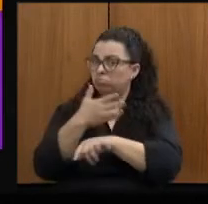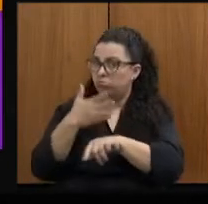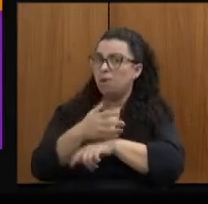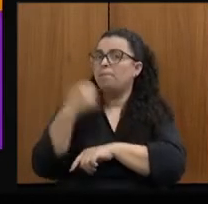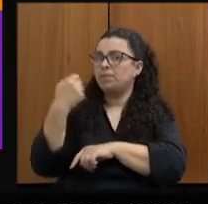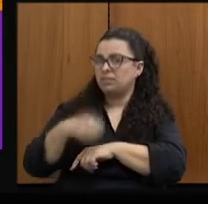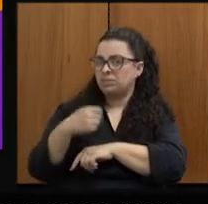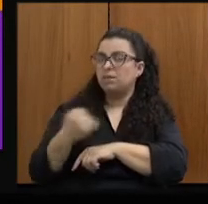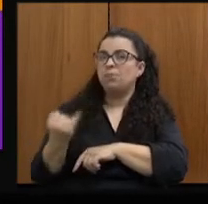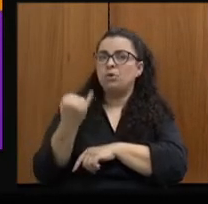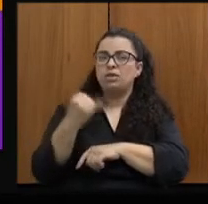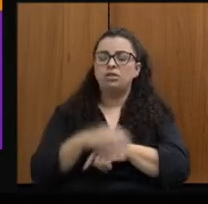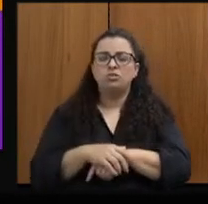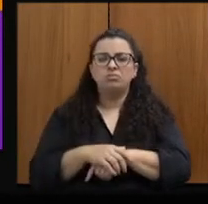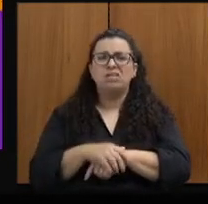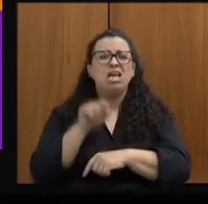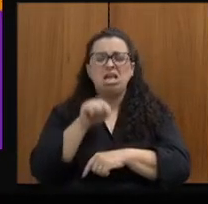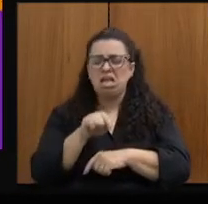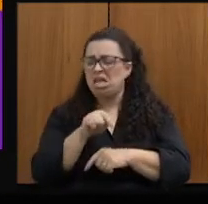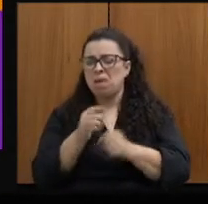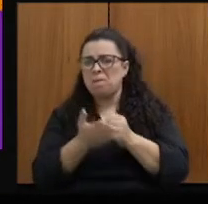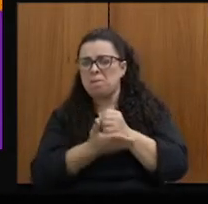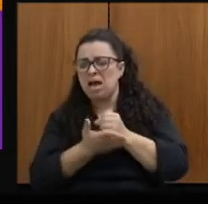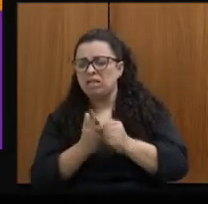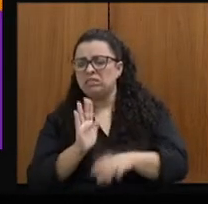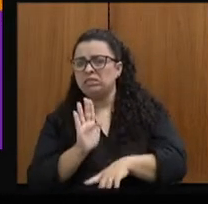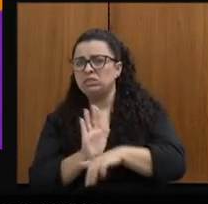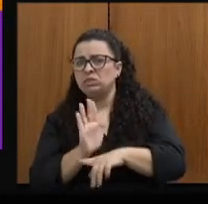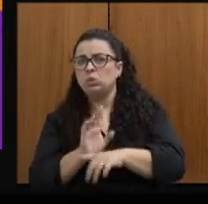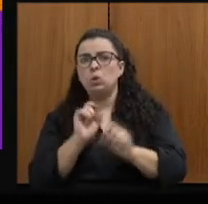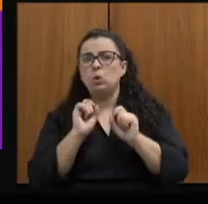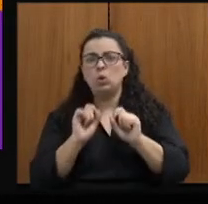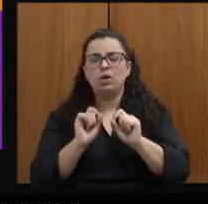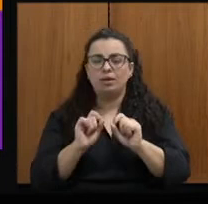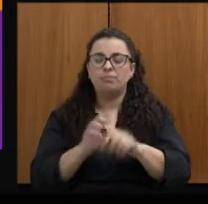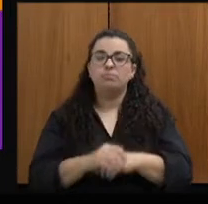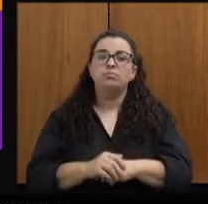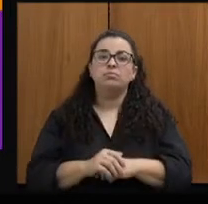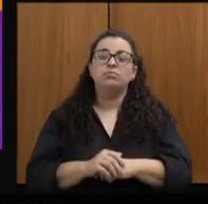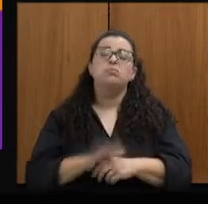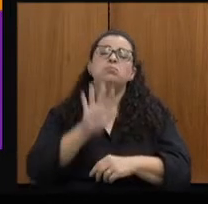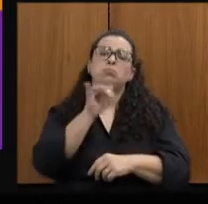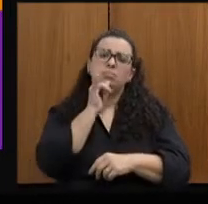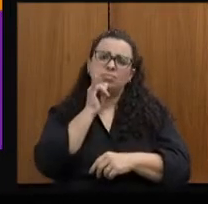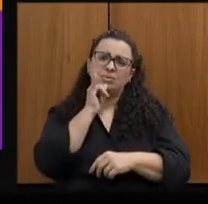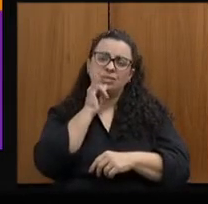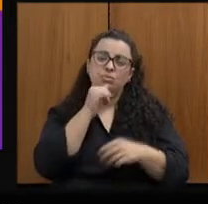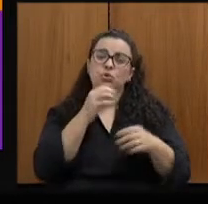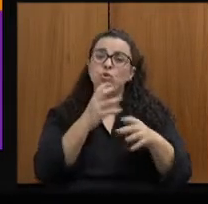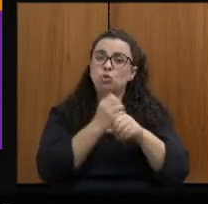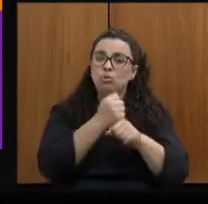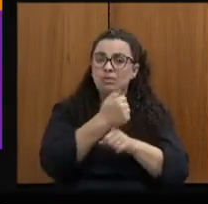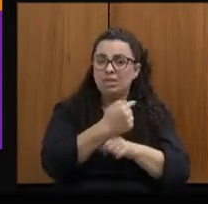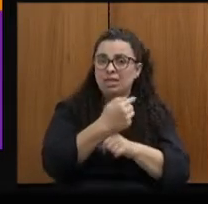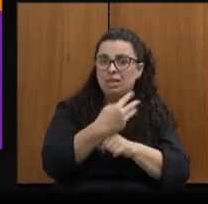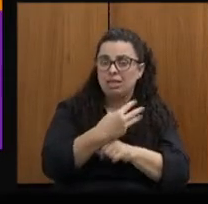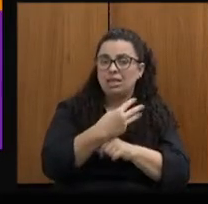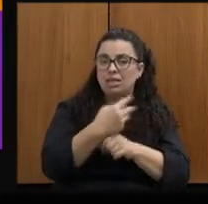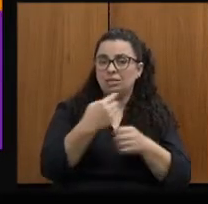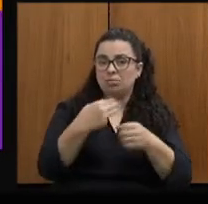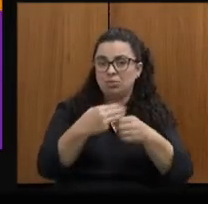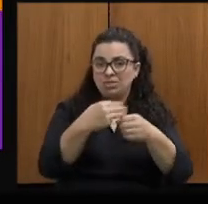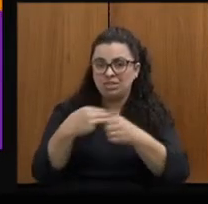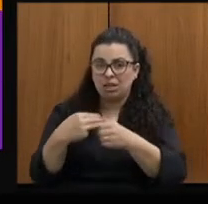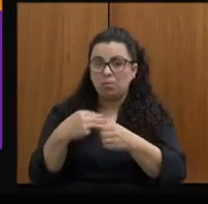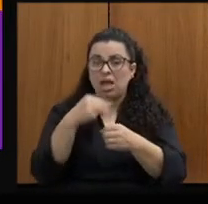são condições básicas? Quando eu estou falando de 73 municípios, eu estou falando de que 67 deles estão no